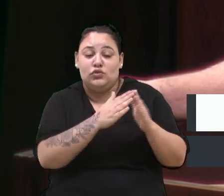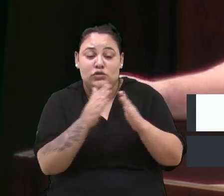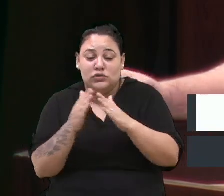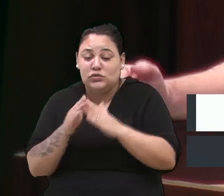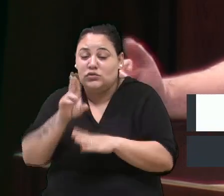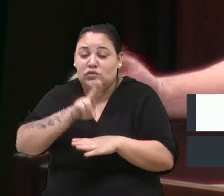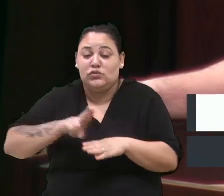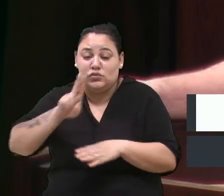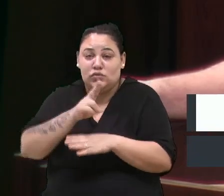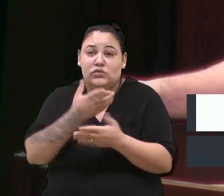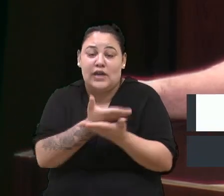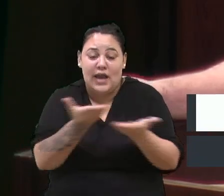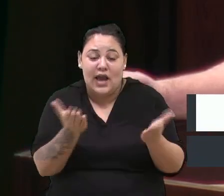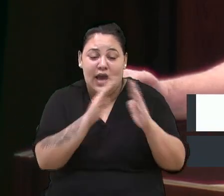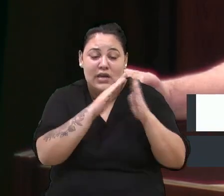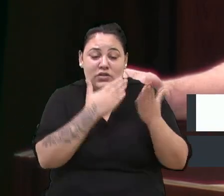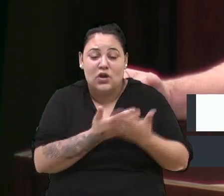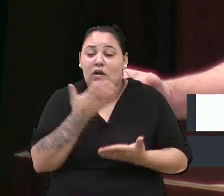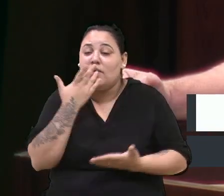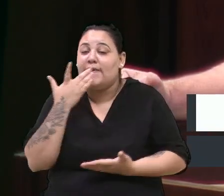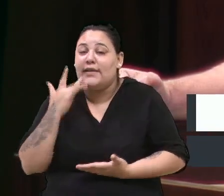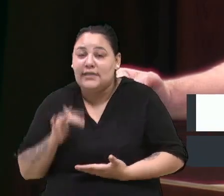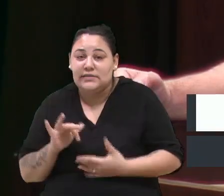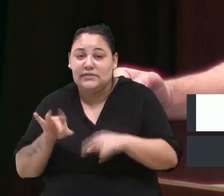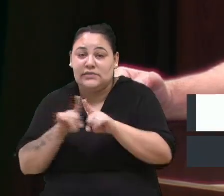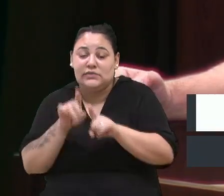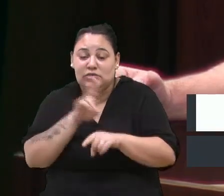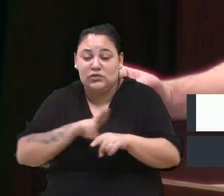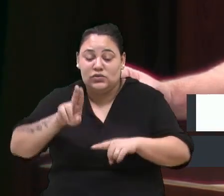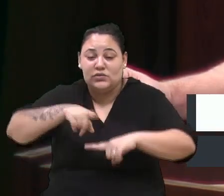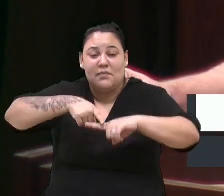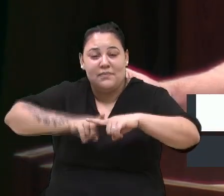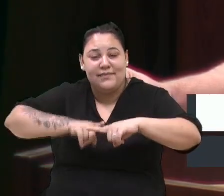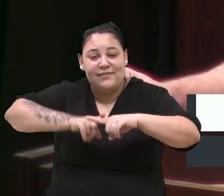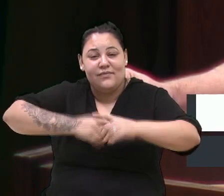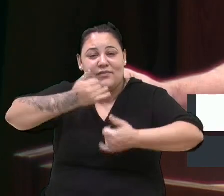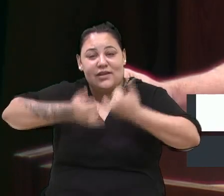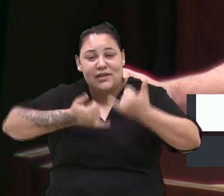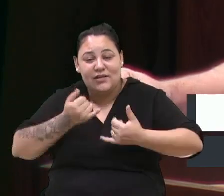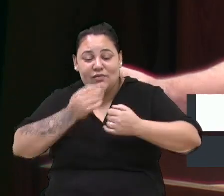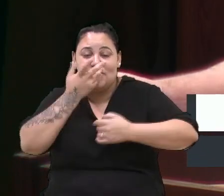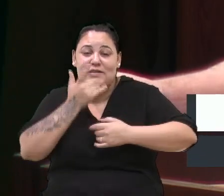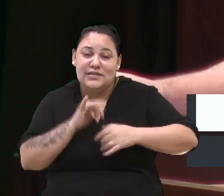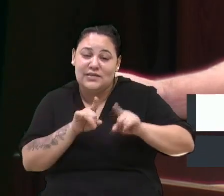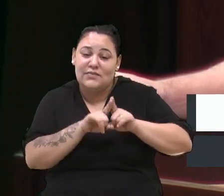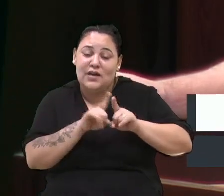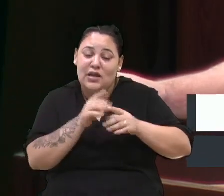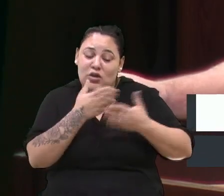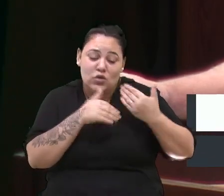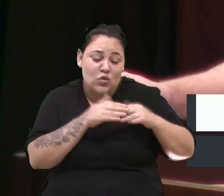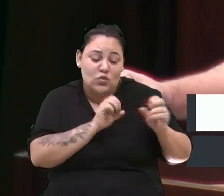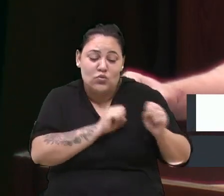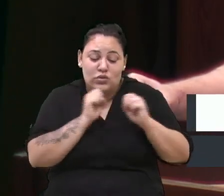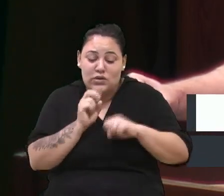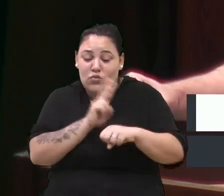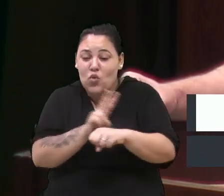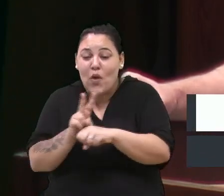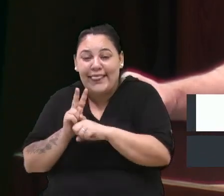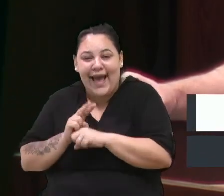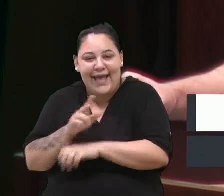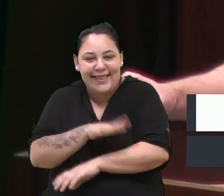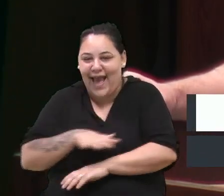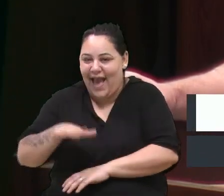área, escola infantil que utiliza os brinquedos, e todos nós podemos, então, cuidar daquela área, não só na